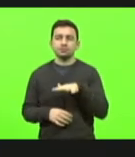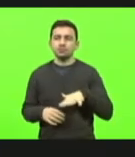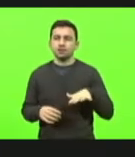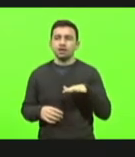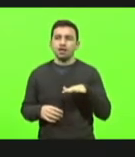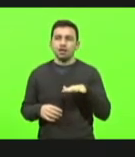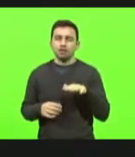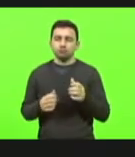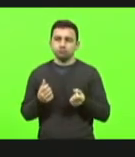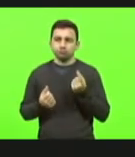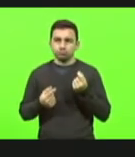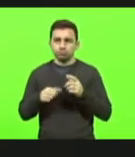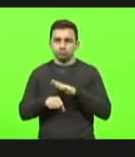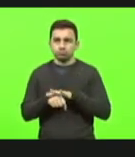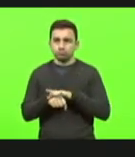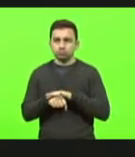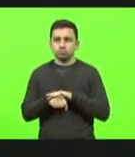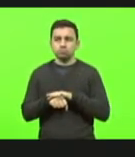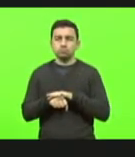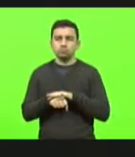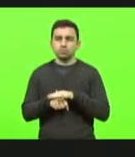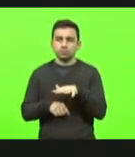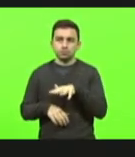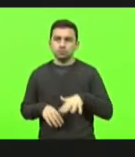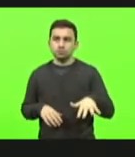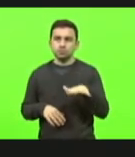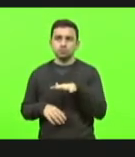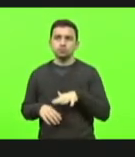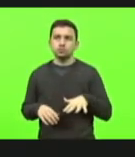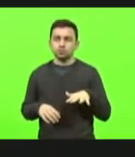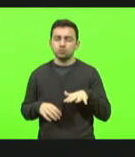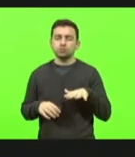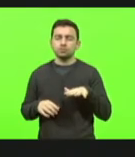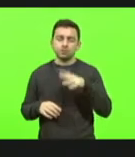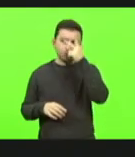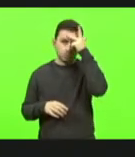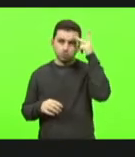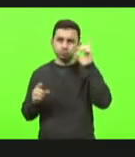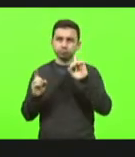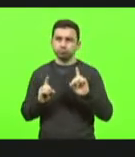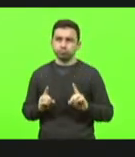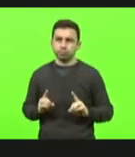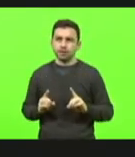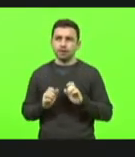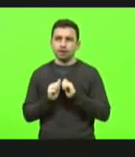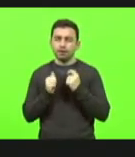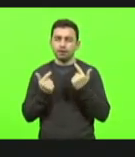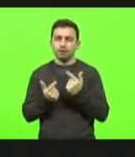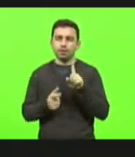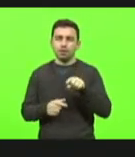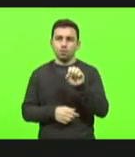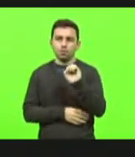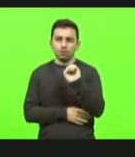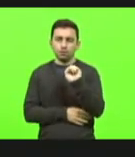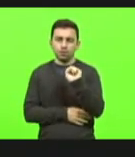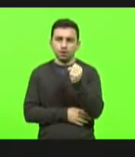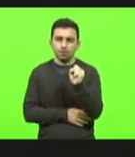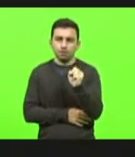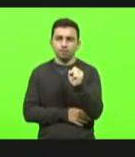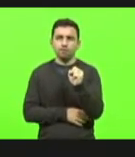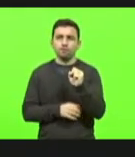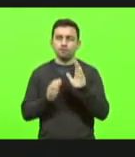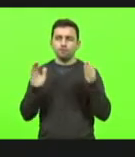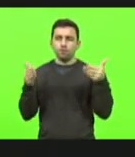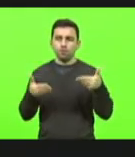da Comissão do Direito das Pessoas com Deficiência, da ALESC, para a realização do 8º Fórum Catarinense de